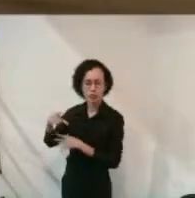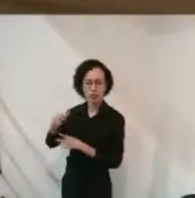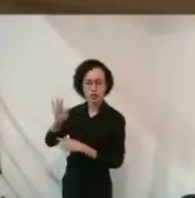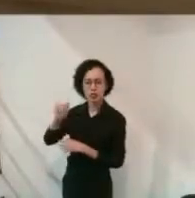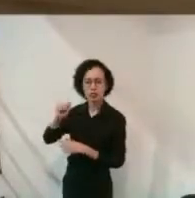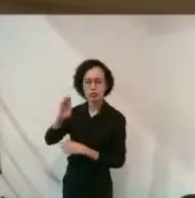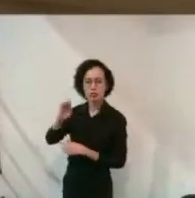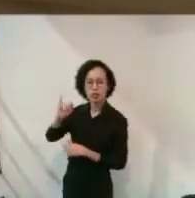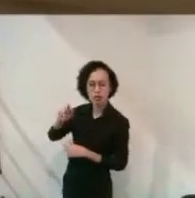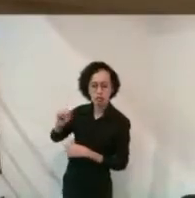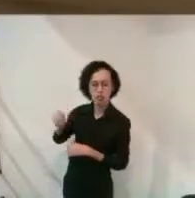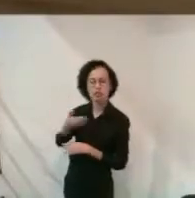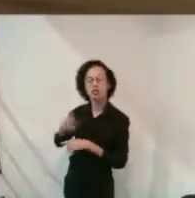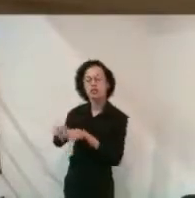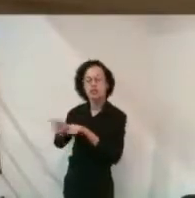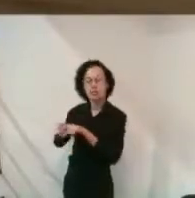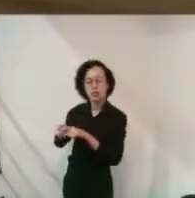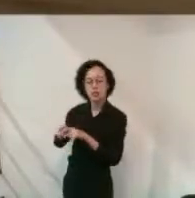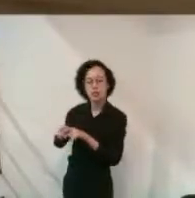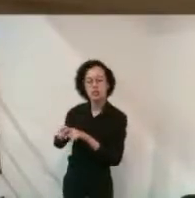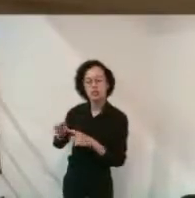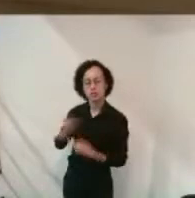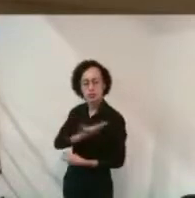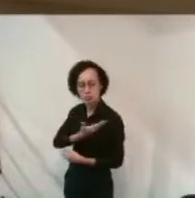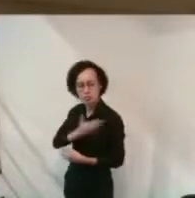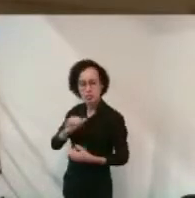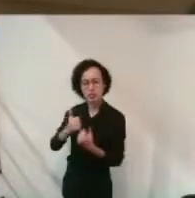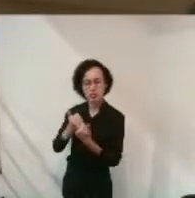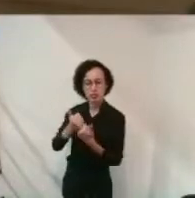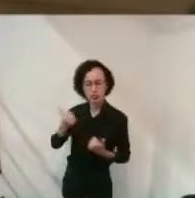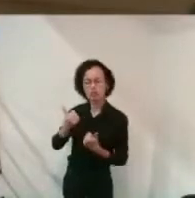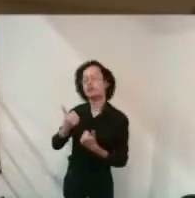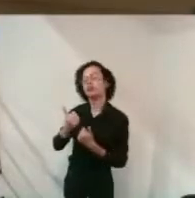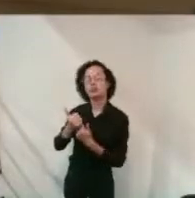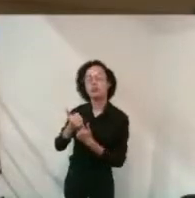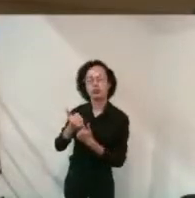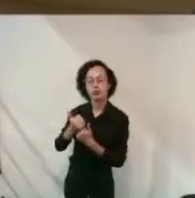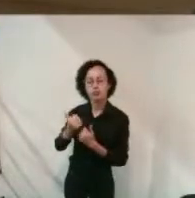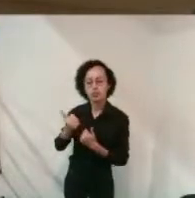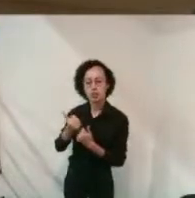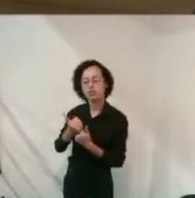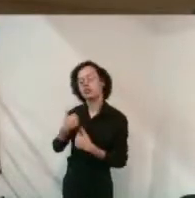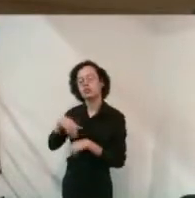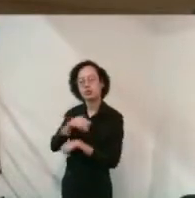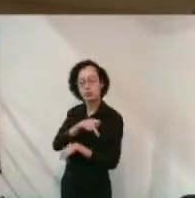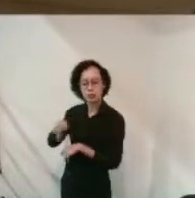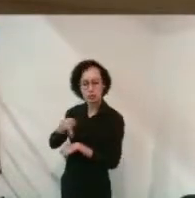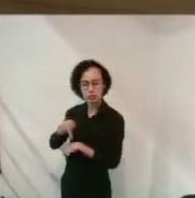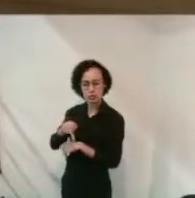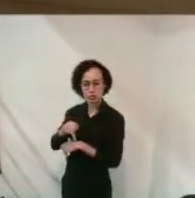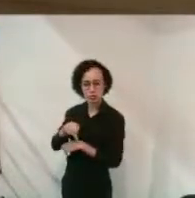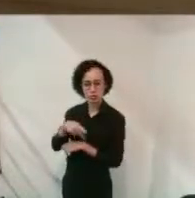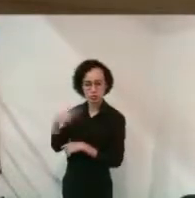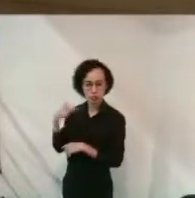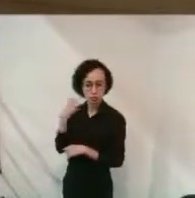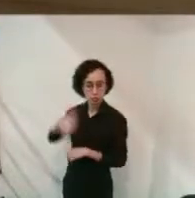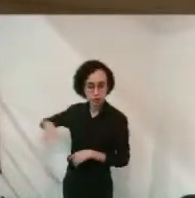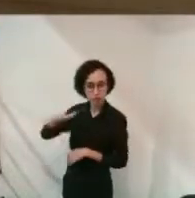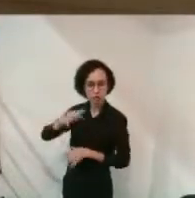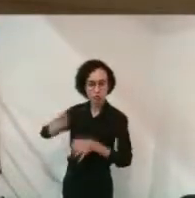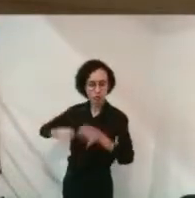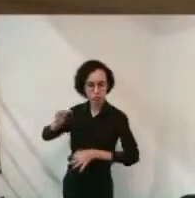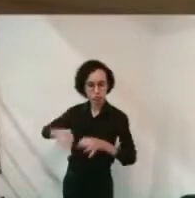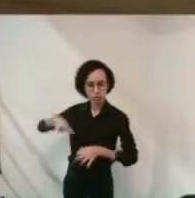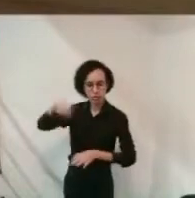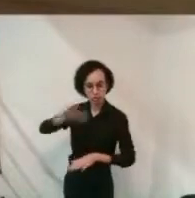Costa, da nossa amiga e vice-presidente do Conselho Nacional de Procuradores Gerais de Justiça para a região